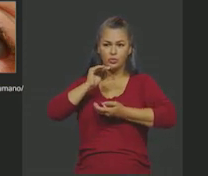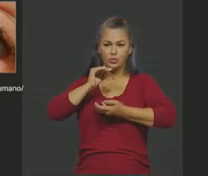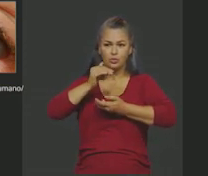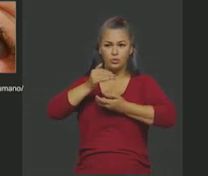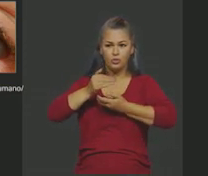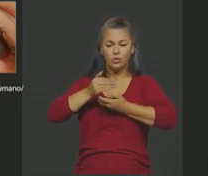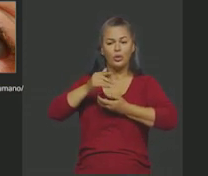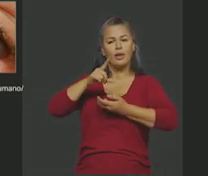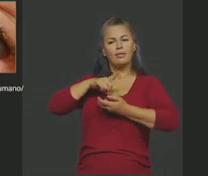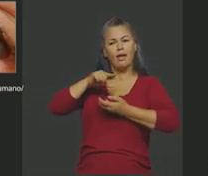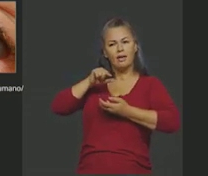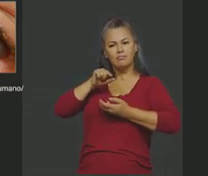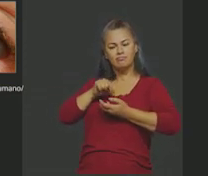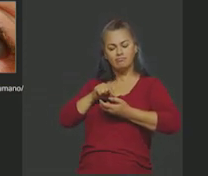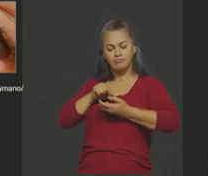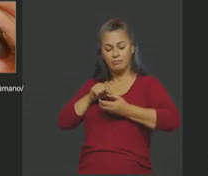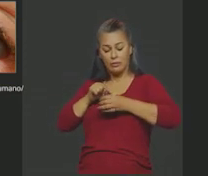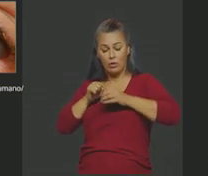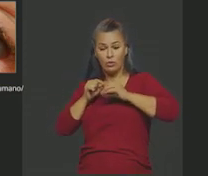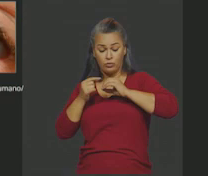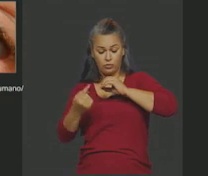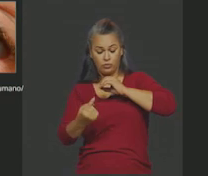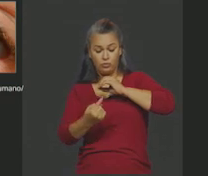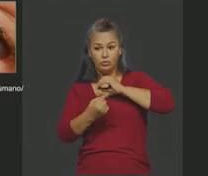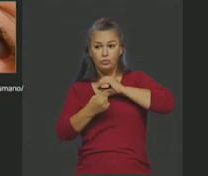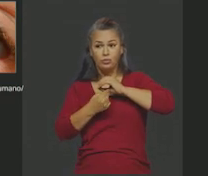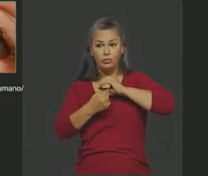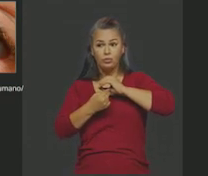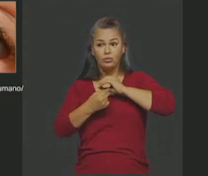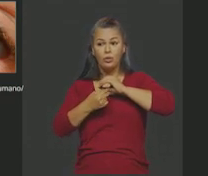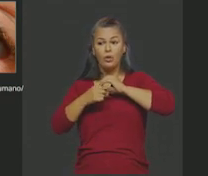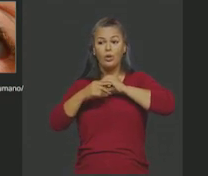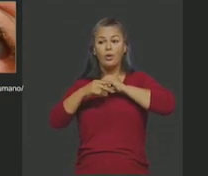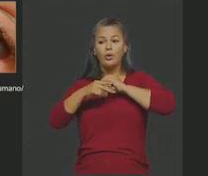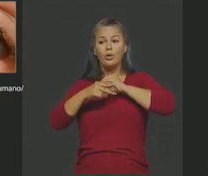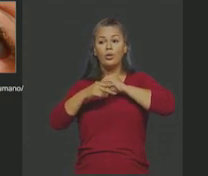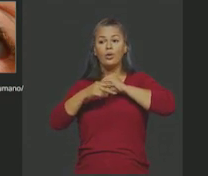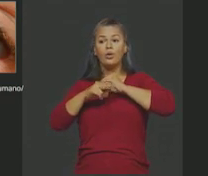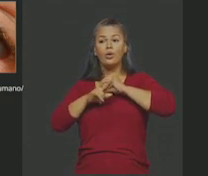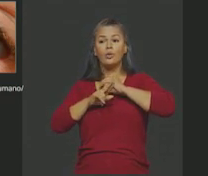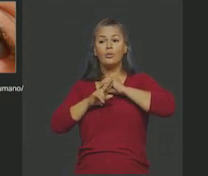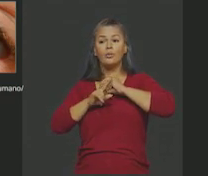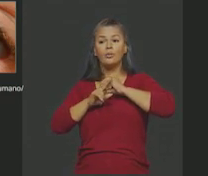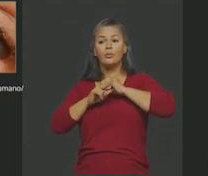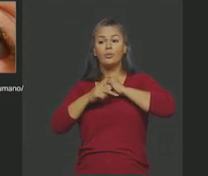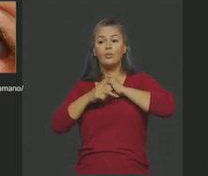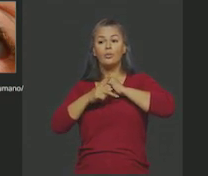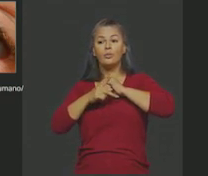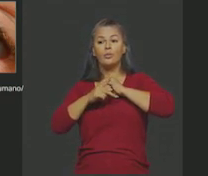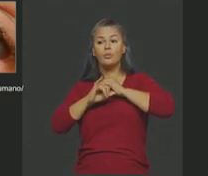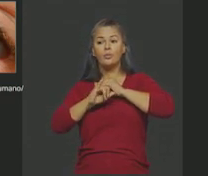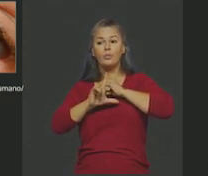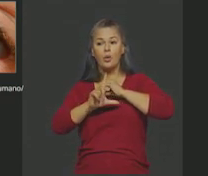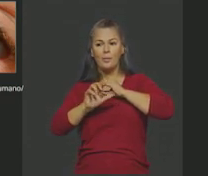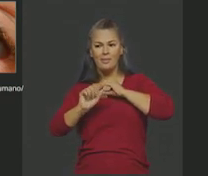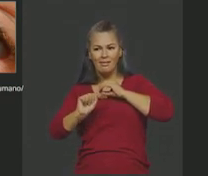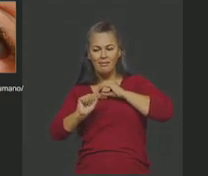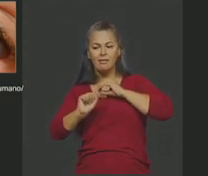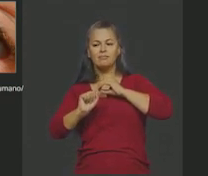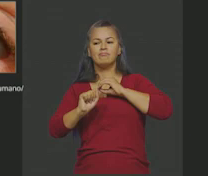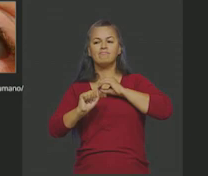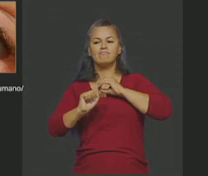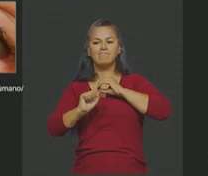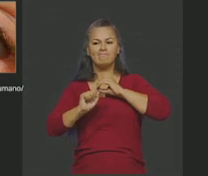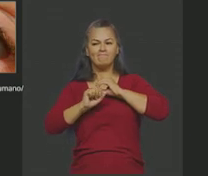essa cavidade aí onde a luz vai entrar, tá? E ela vai controlar aí a entrada de luz e a saída de luz. Nós temos